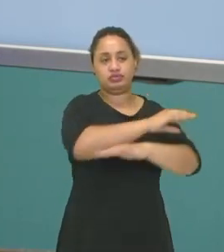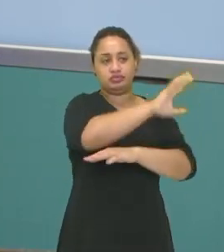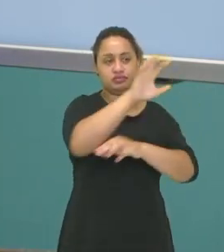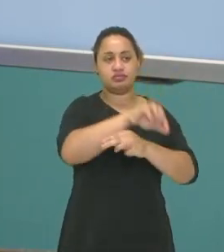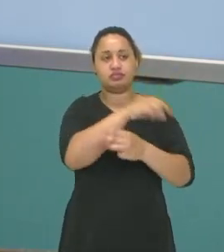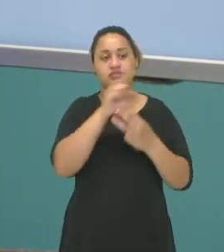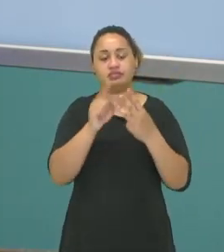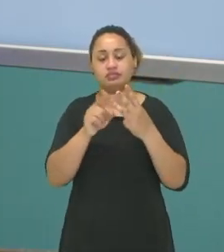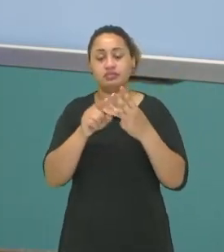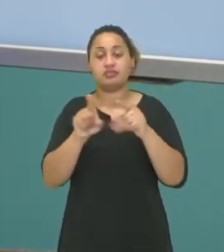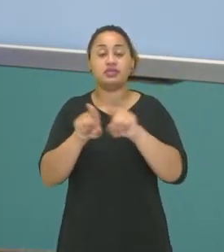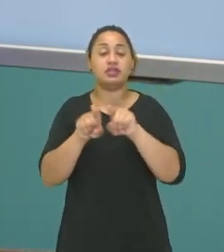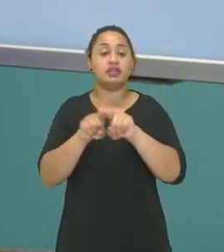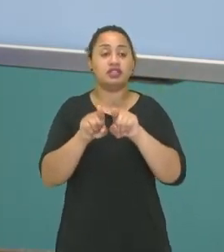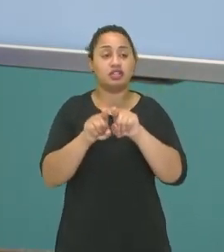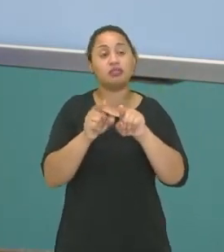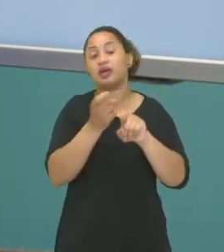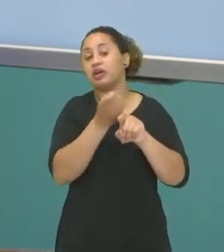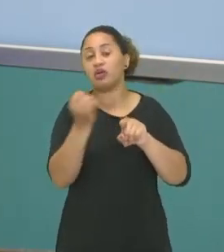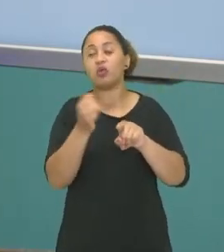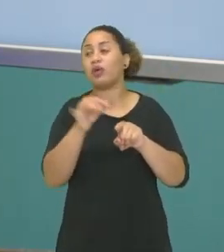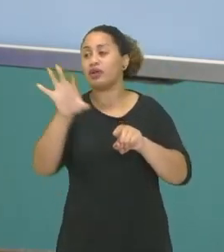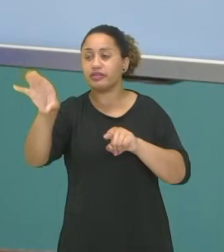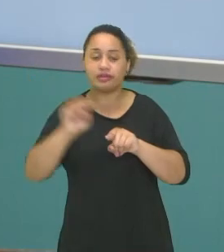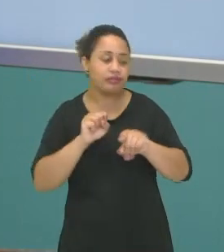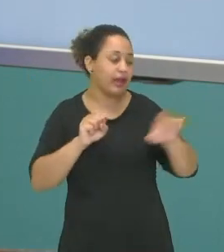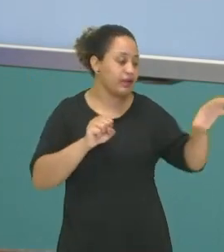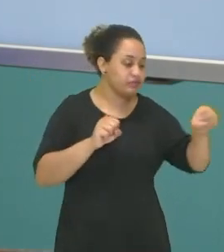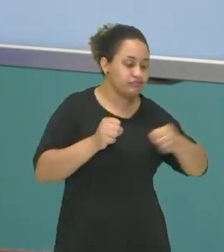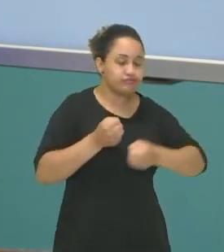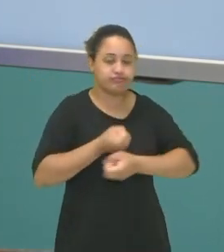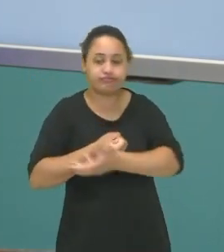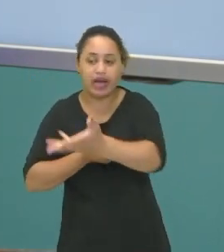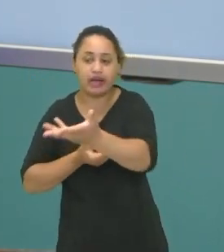E também os fluxos de importação e